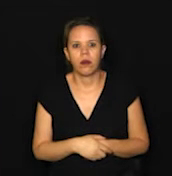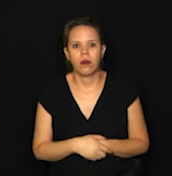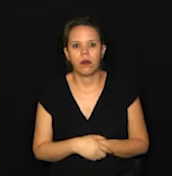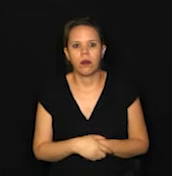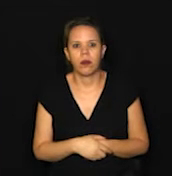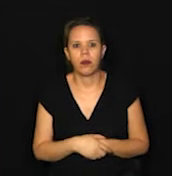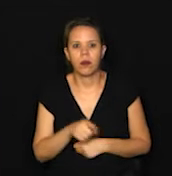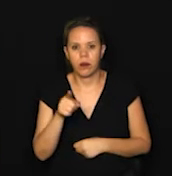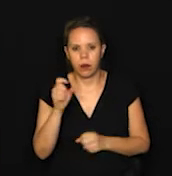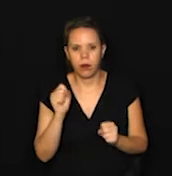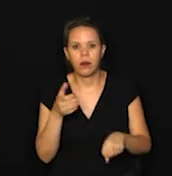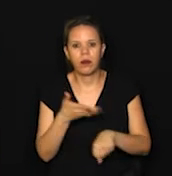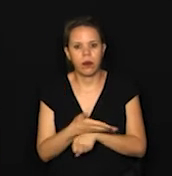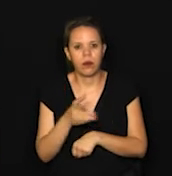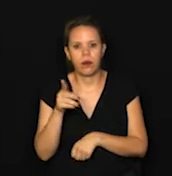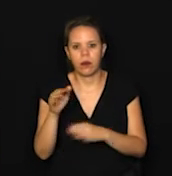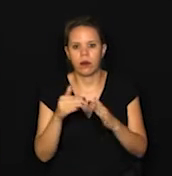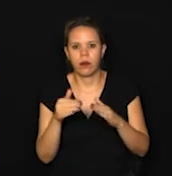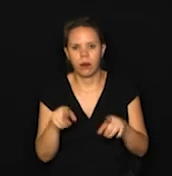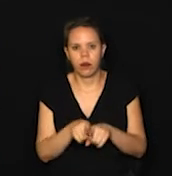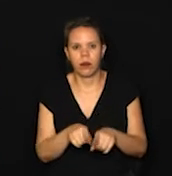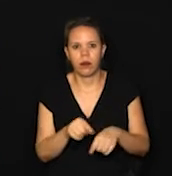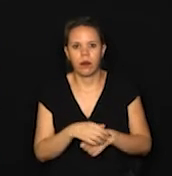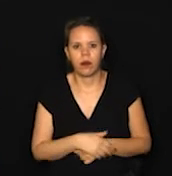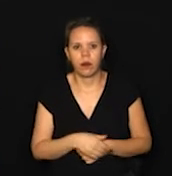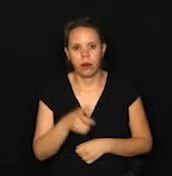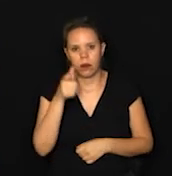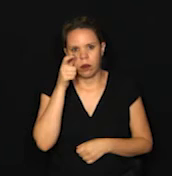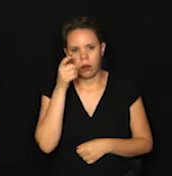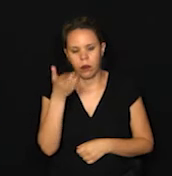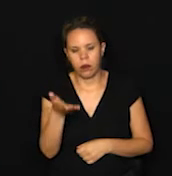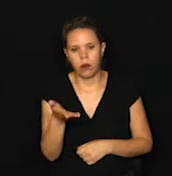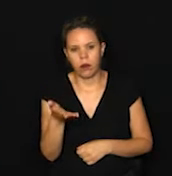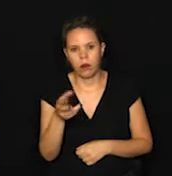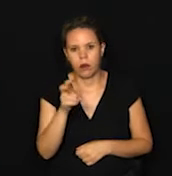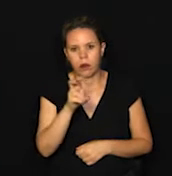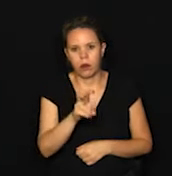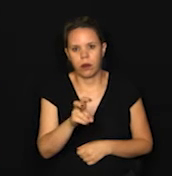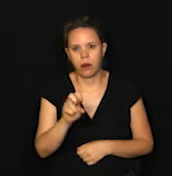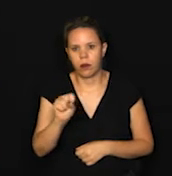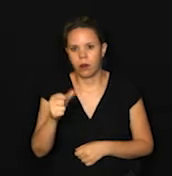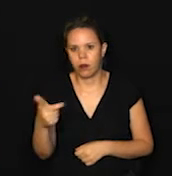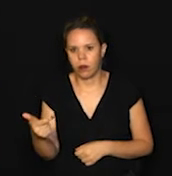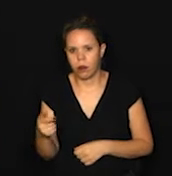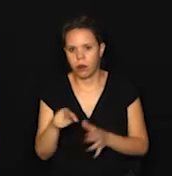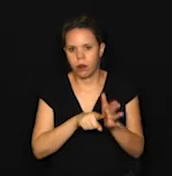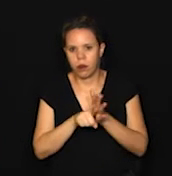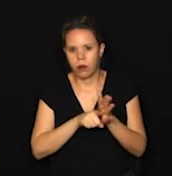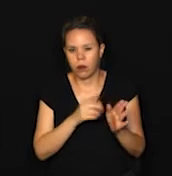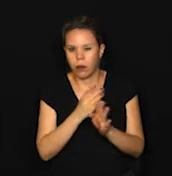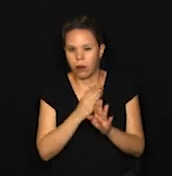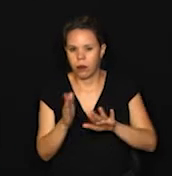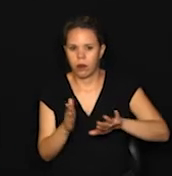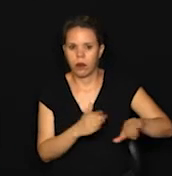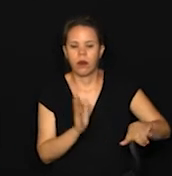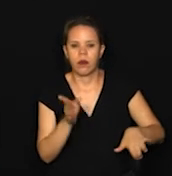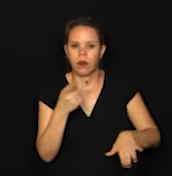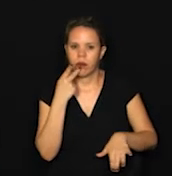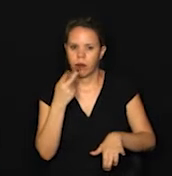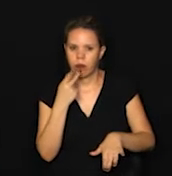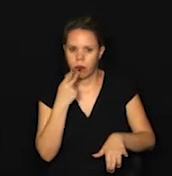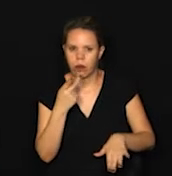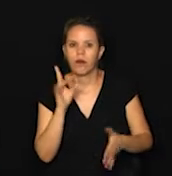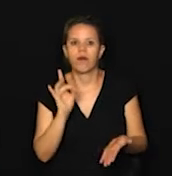covid-19.campinas.sp.gov.br, que você pode acessar aí da sua casa também. Então, olha só, 582 em investigação. Nós já falamos dos